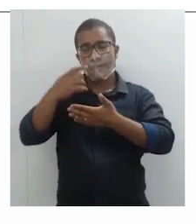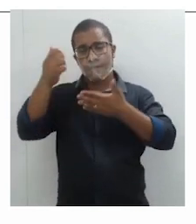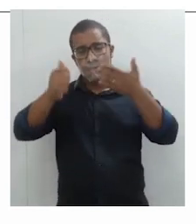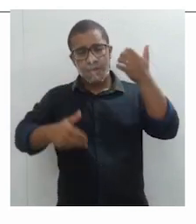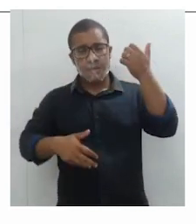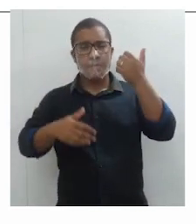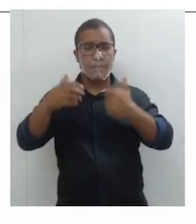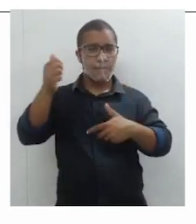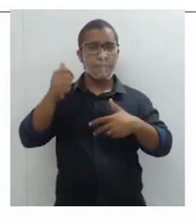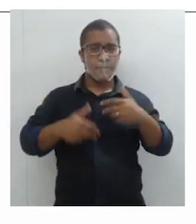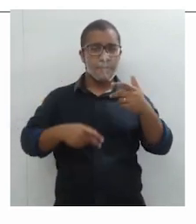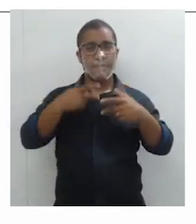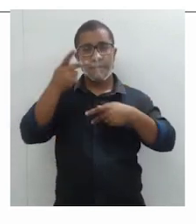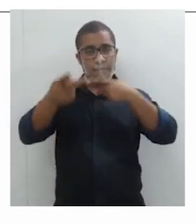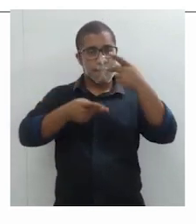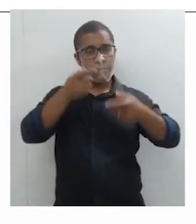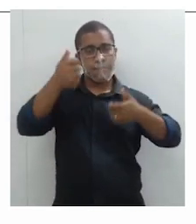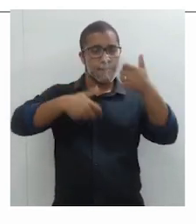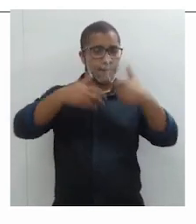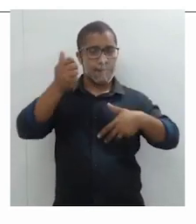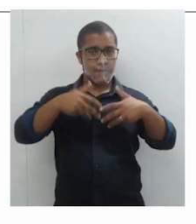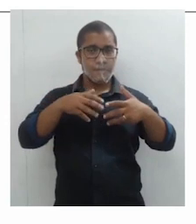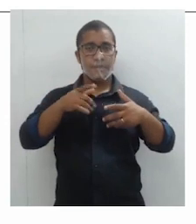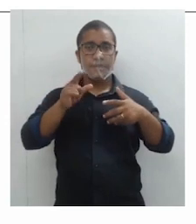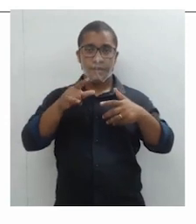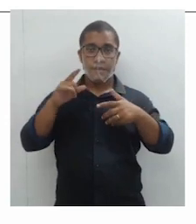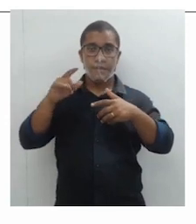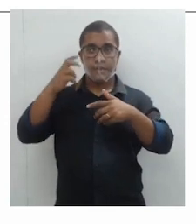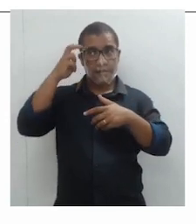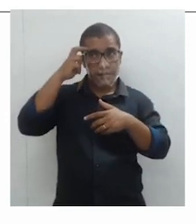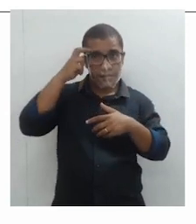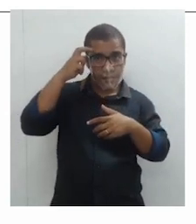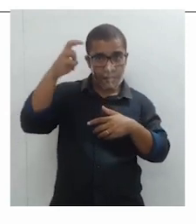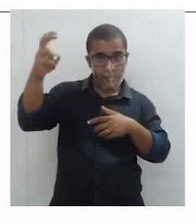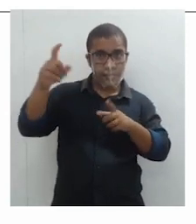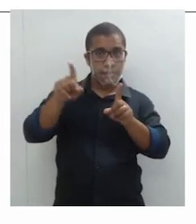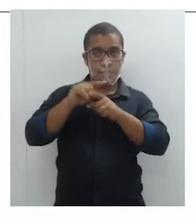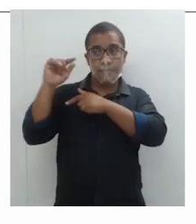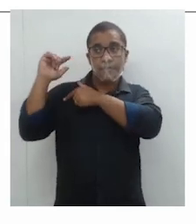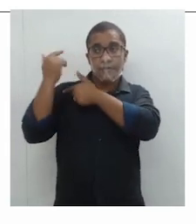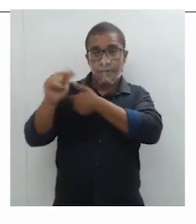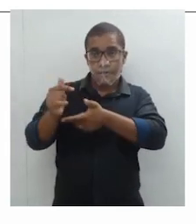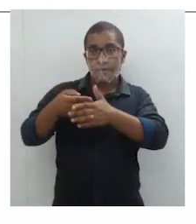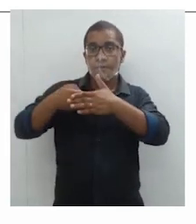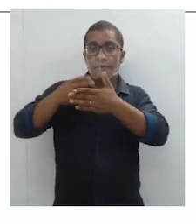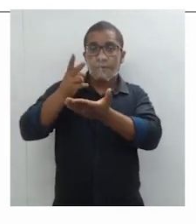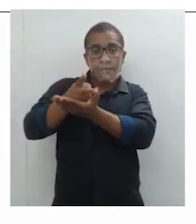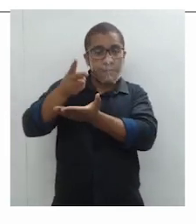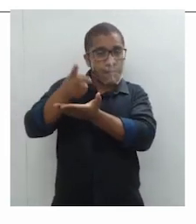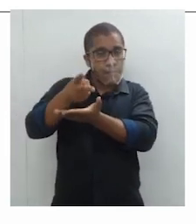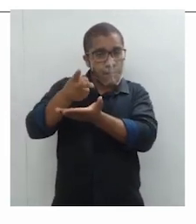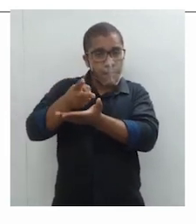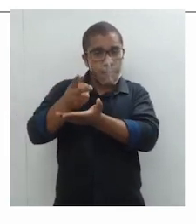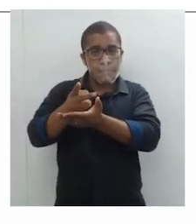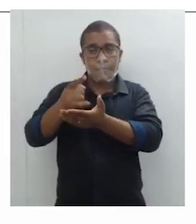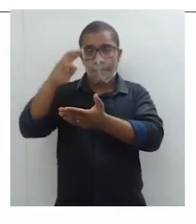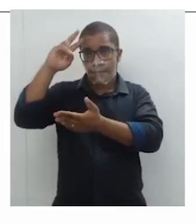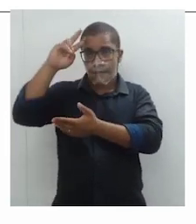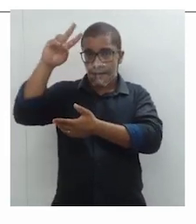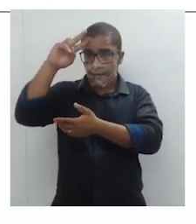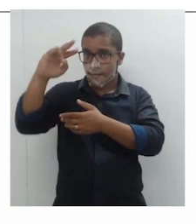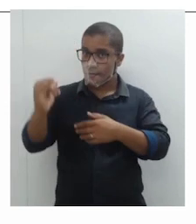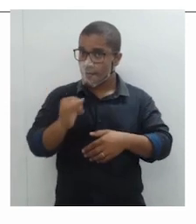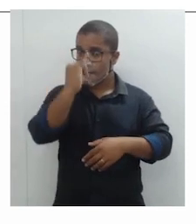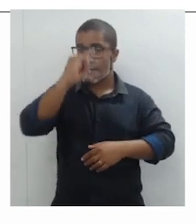oralmente a tribo preservando assim a sabedoria EA tradição sempre é importante lembrar